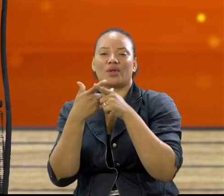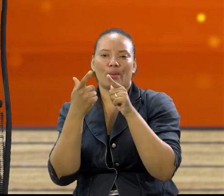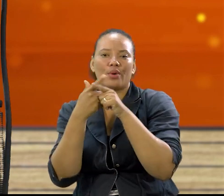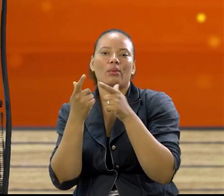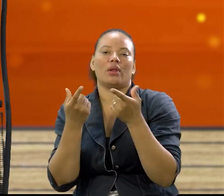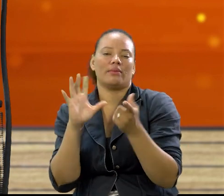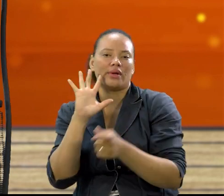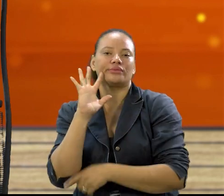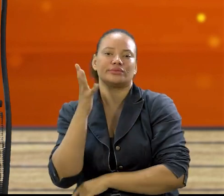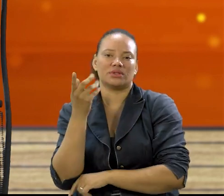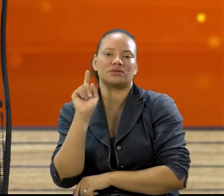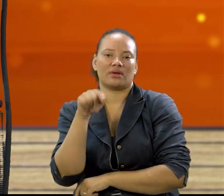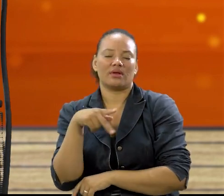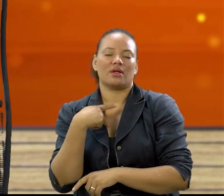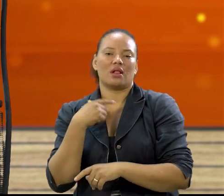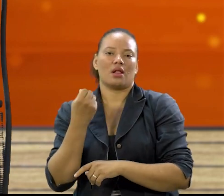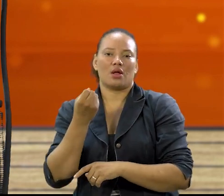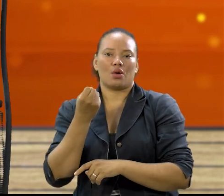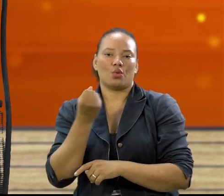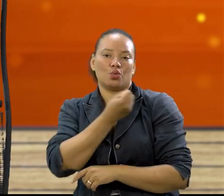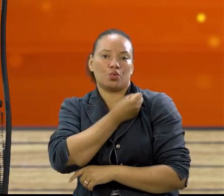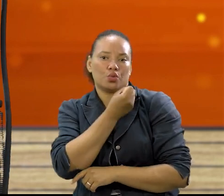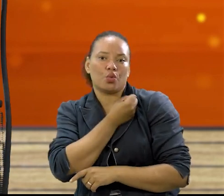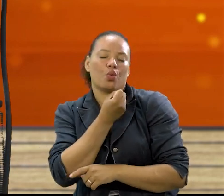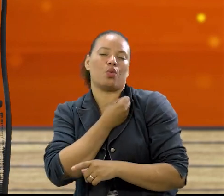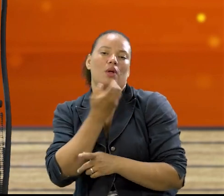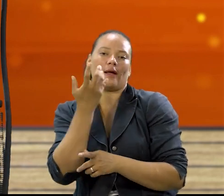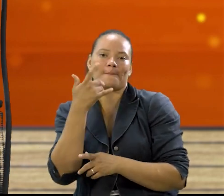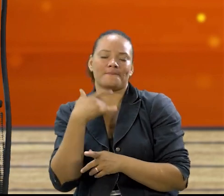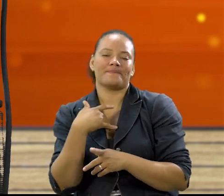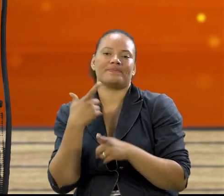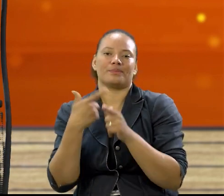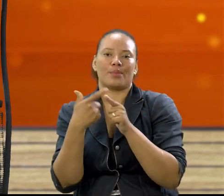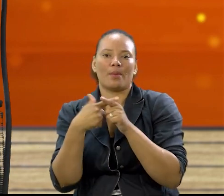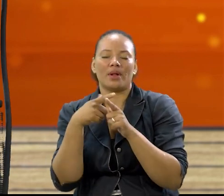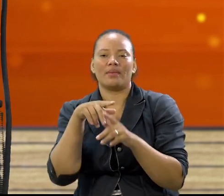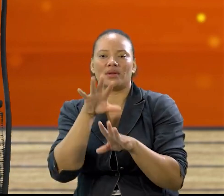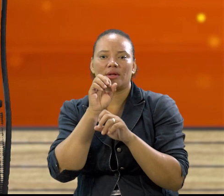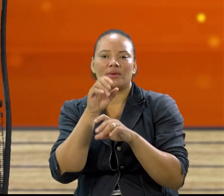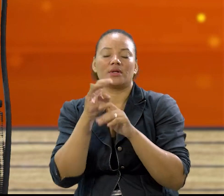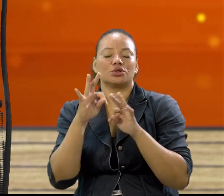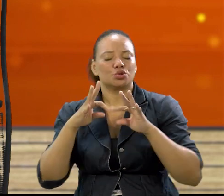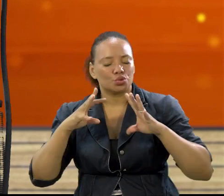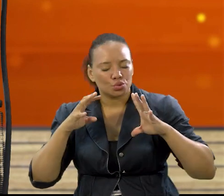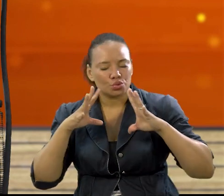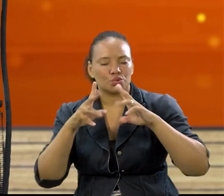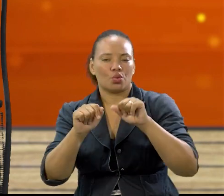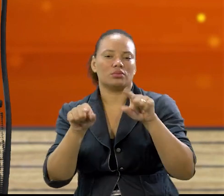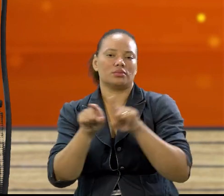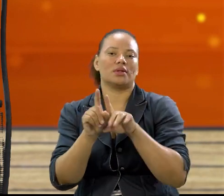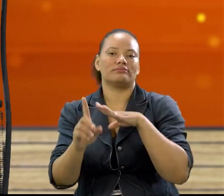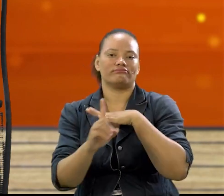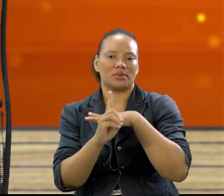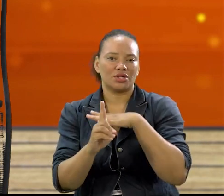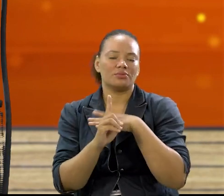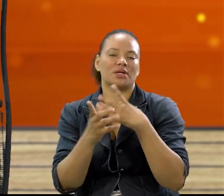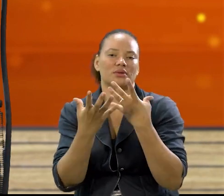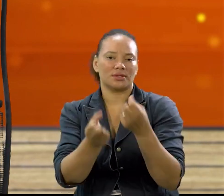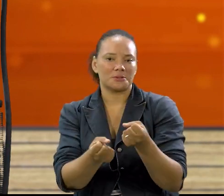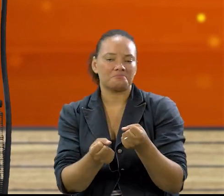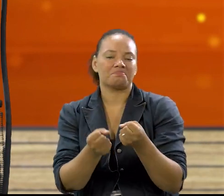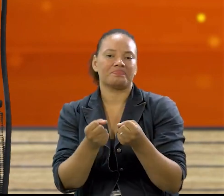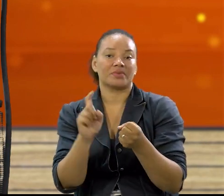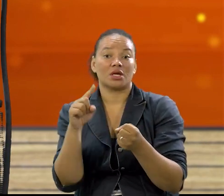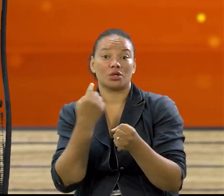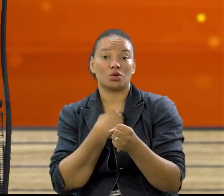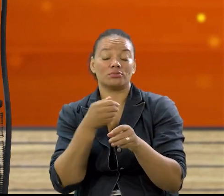número de crianças realmente aumenta né mas assim todas são atendidas e a gente